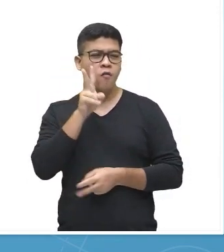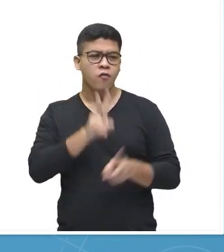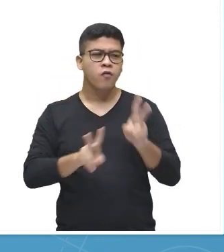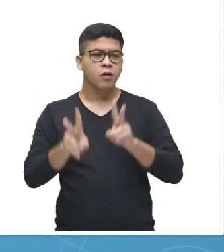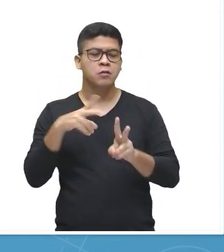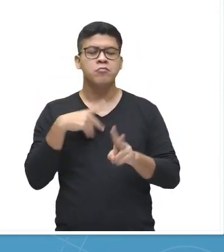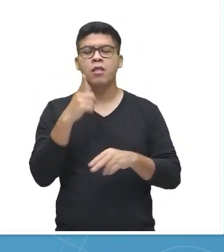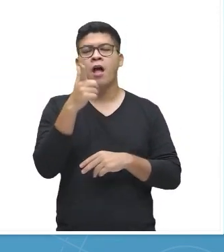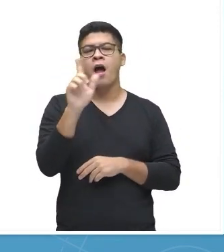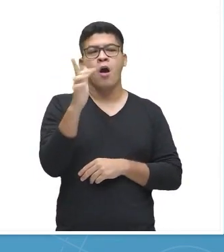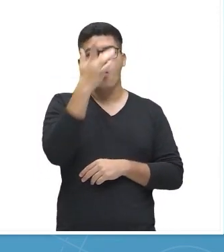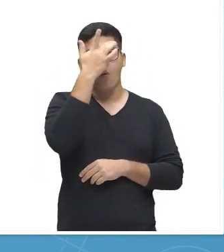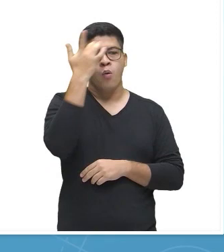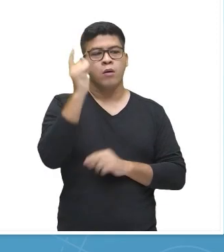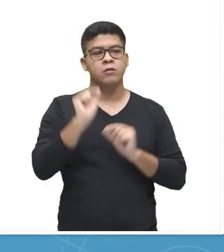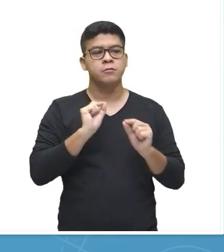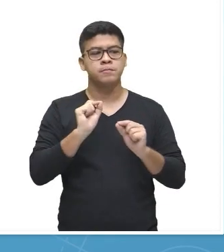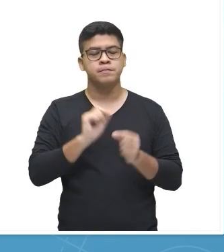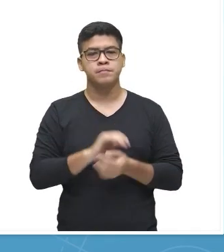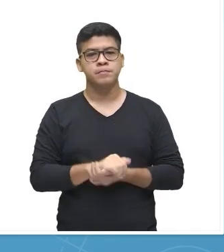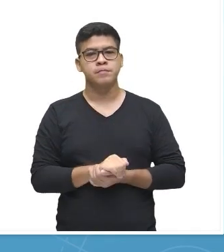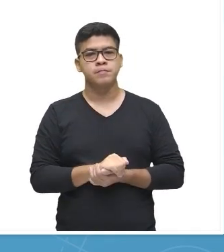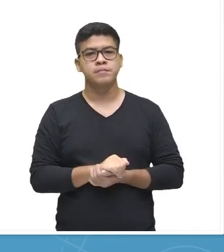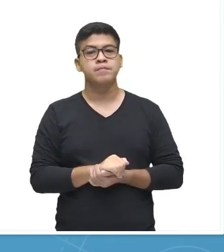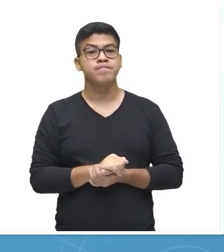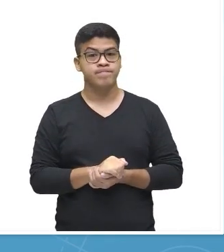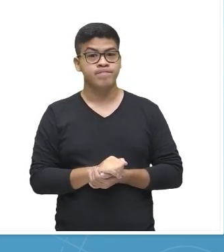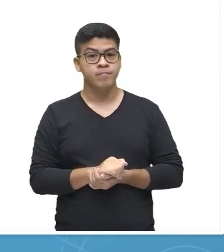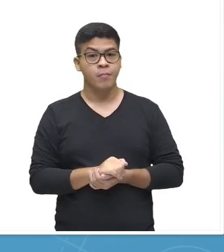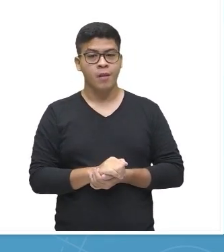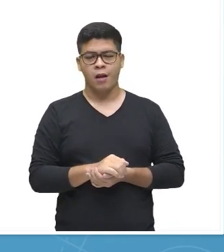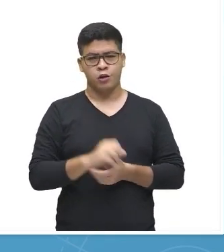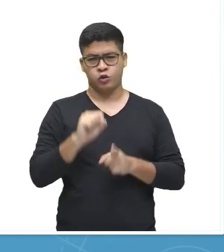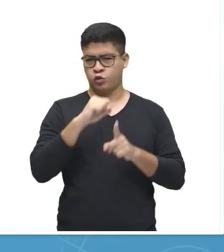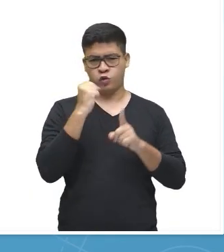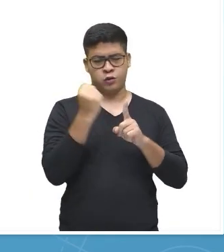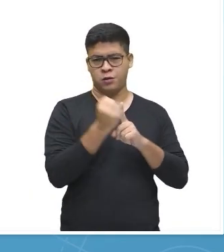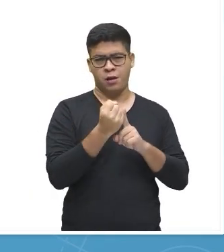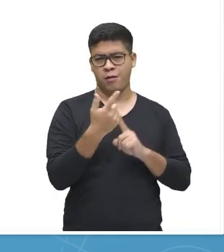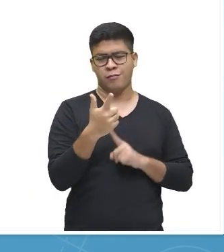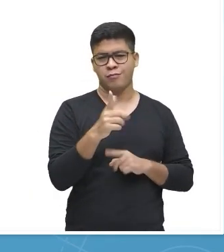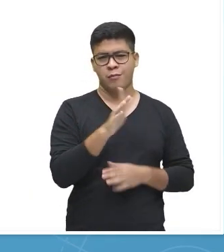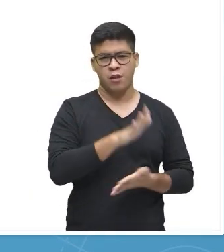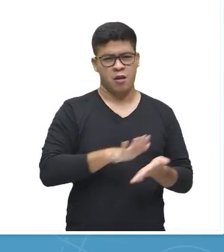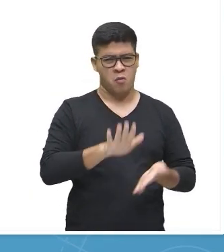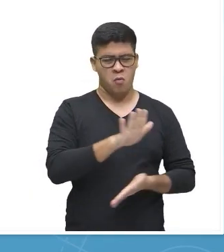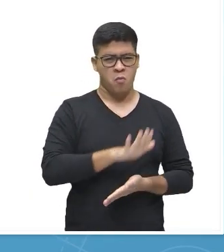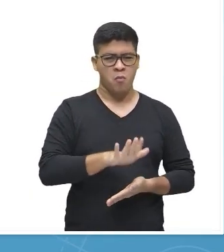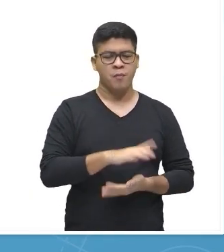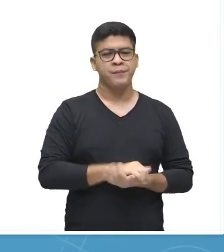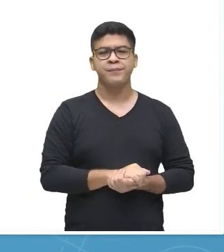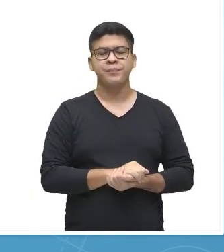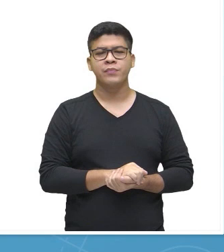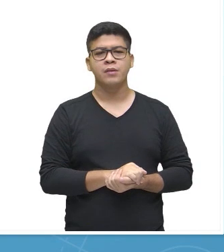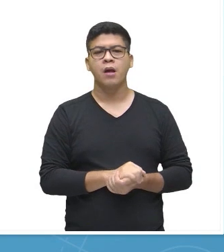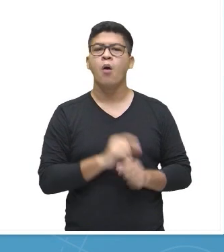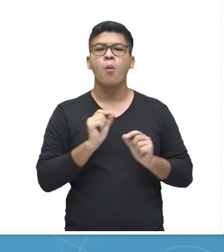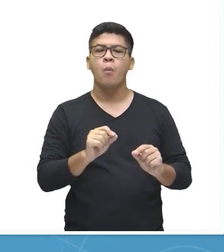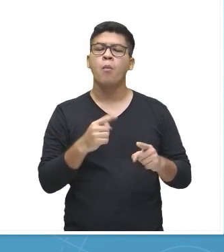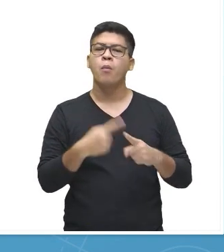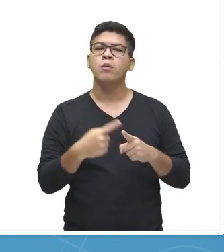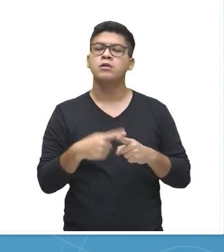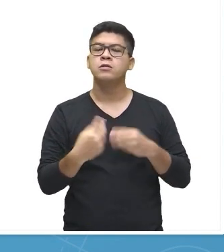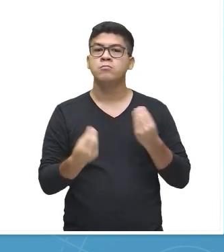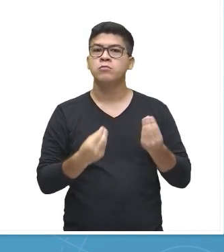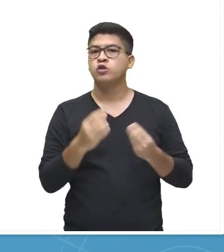olhadinha nas outras dimensões. A social não é sozinha, porque está a